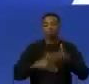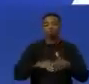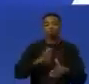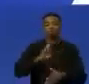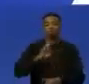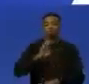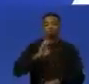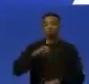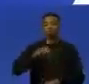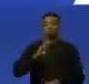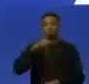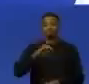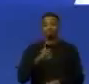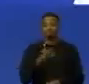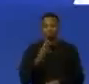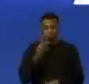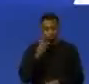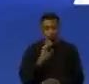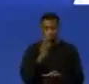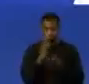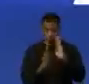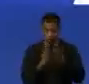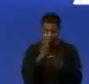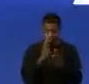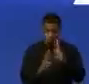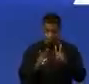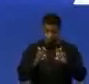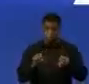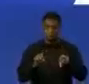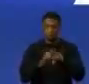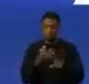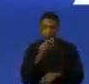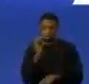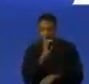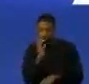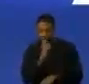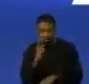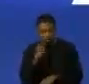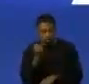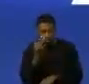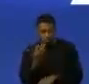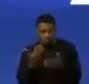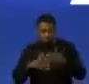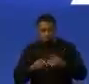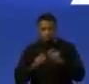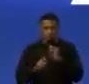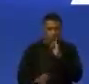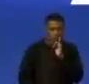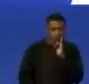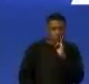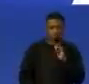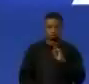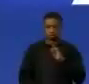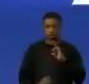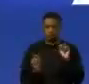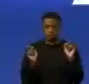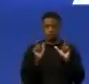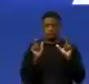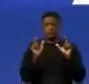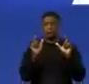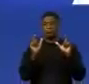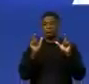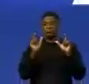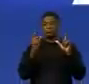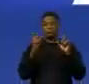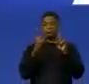Enem, da parte de biologia. E um comentário rápido geral sobre a prova, sem grandes surpresas.